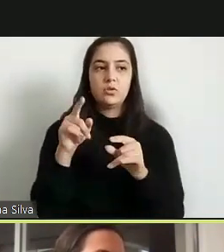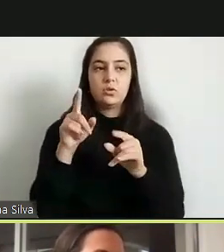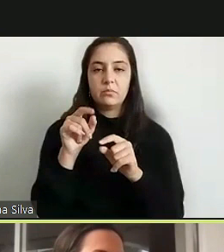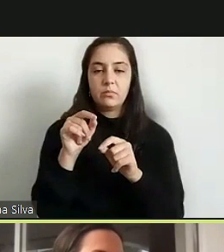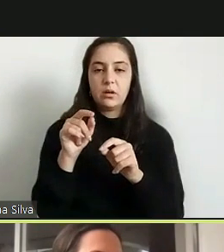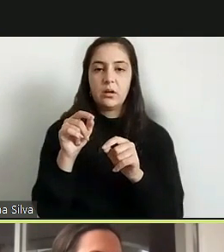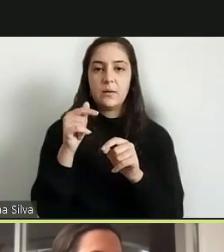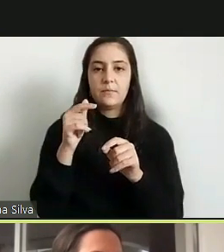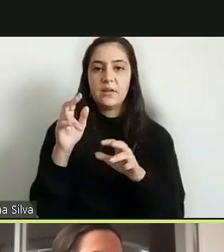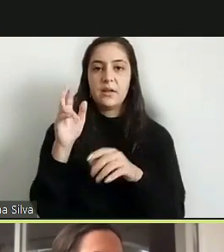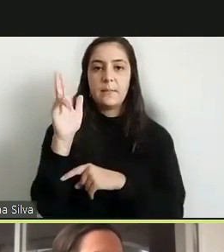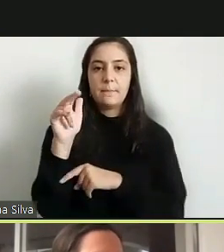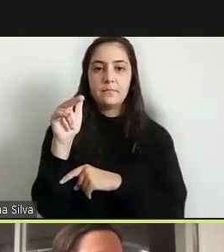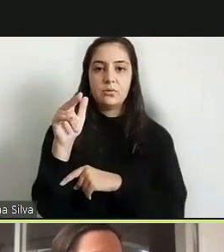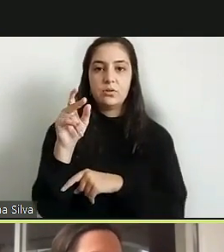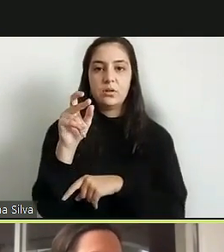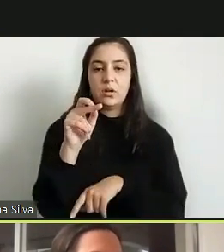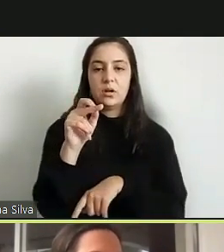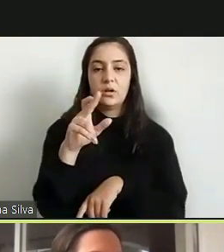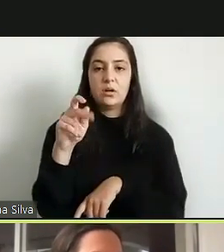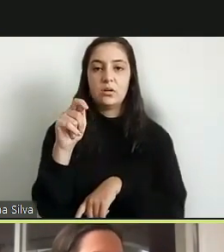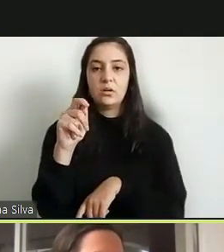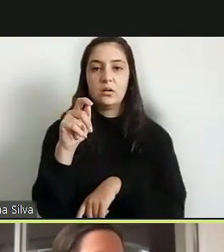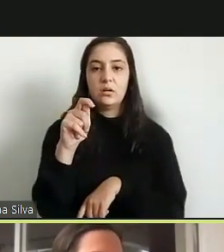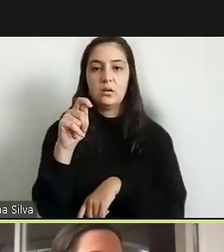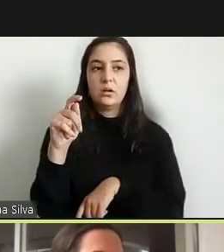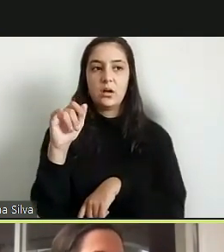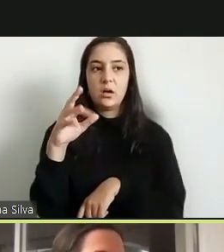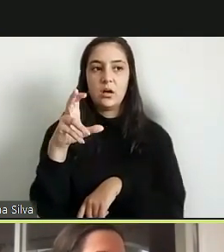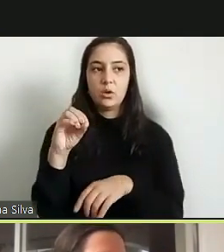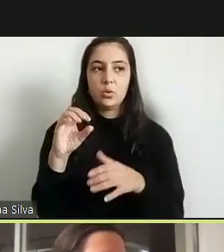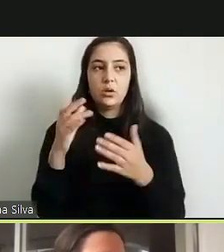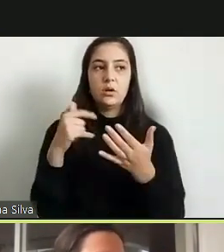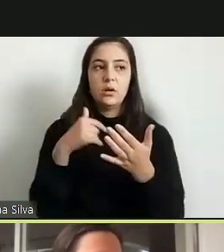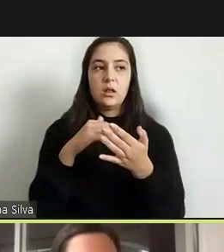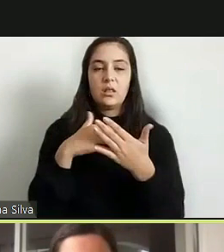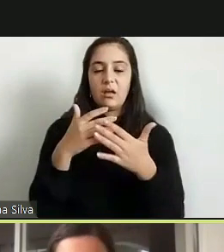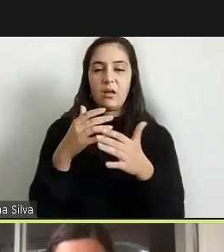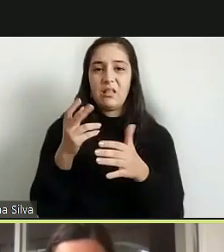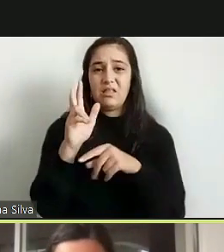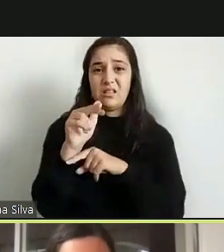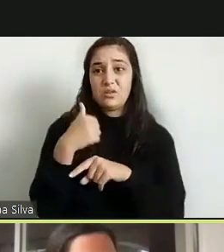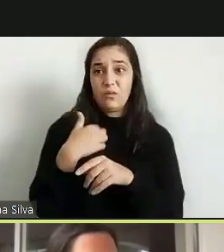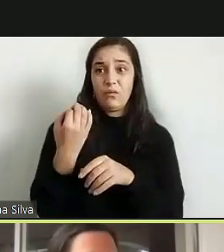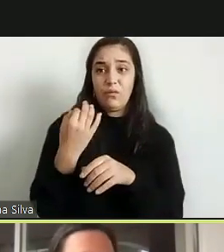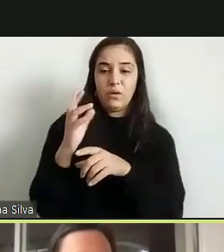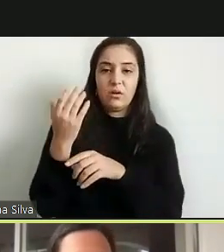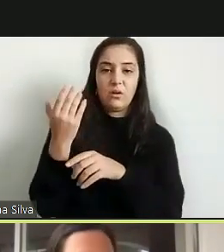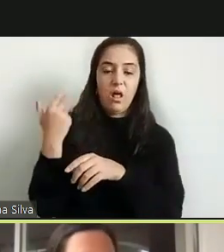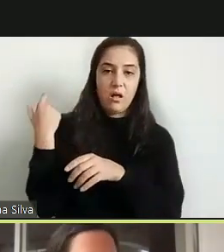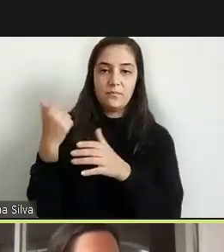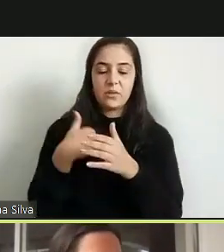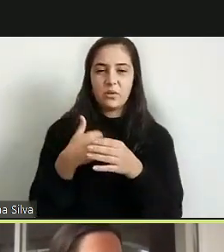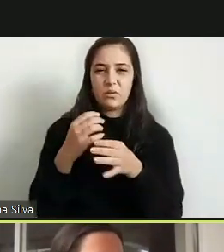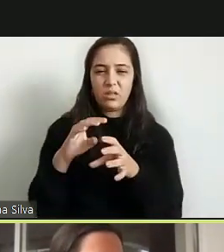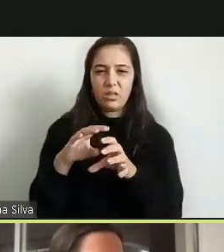uma piscina, que é a piscina do Arieiro, onde eu fiz natação uns anos antes, também estava decrépita, e, portanto, vi esta degradação também,